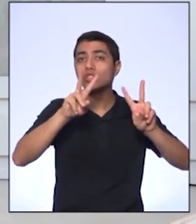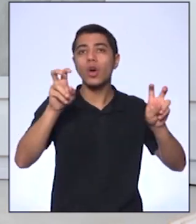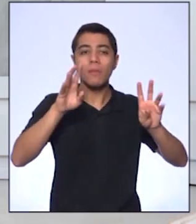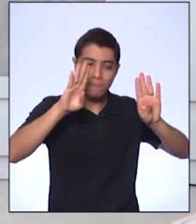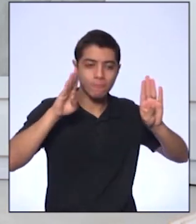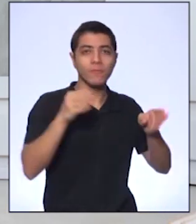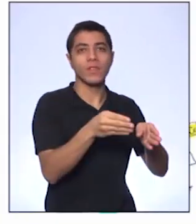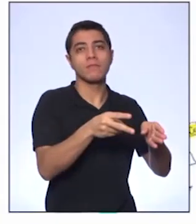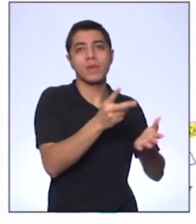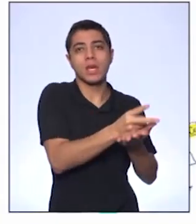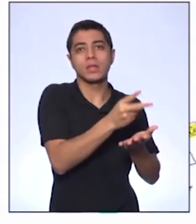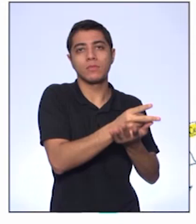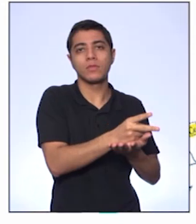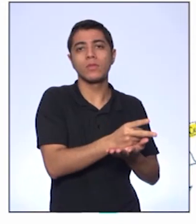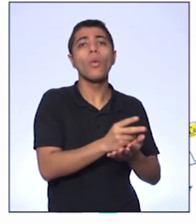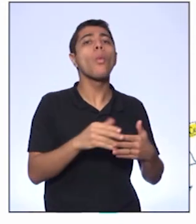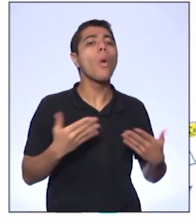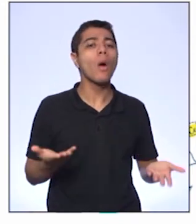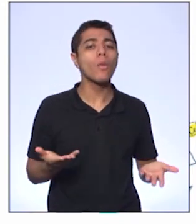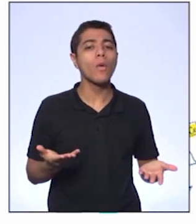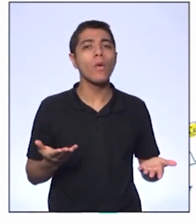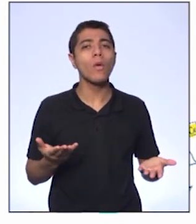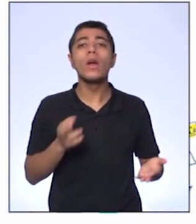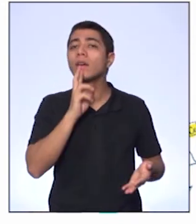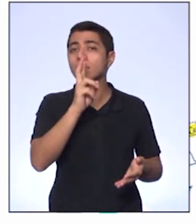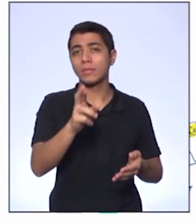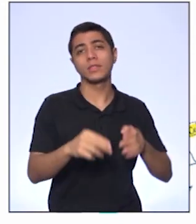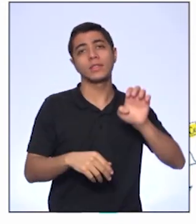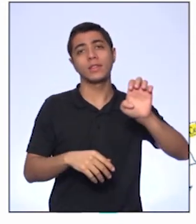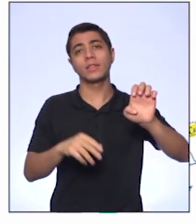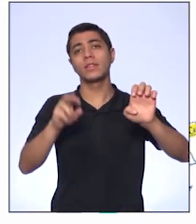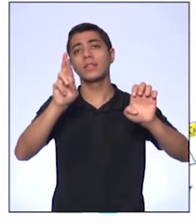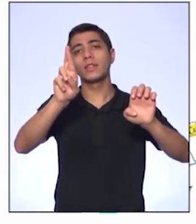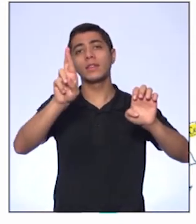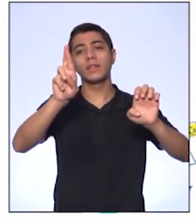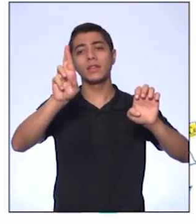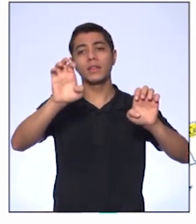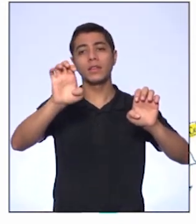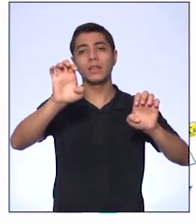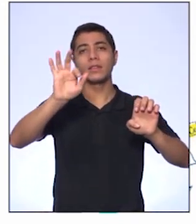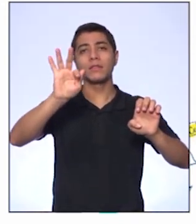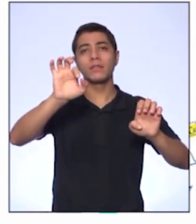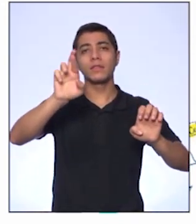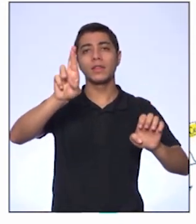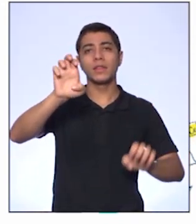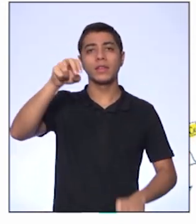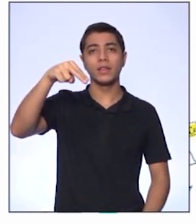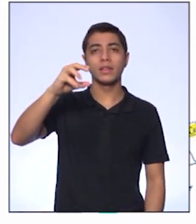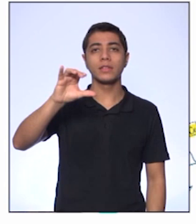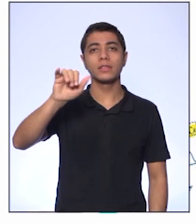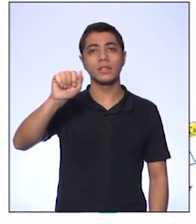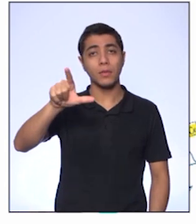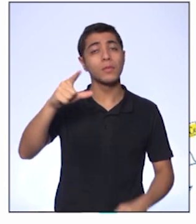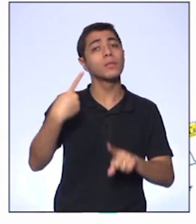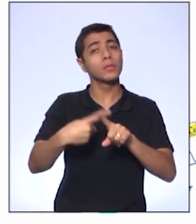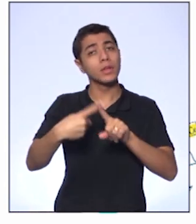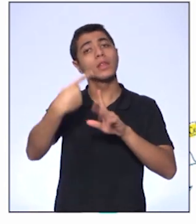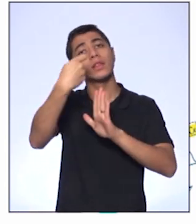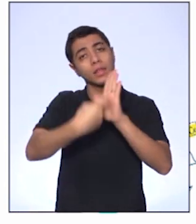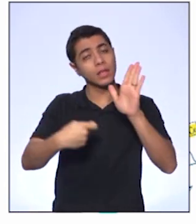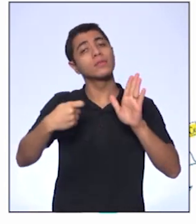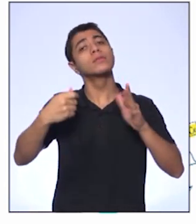Resposta: referencial, porque o texto trata de noções e informações conceituadas. Beleza?